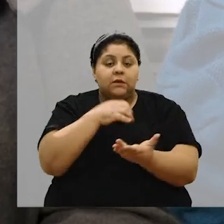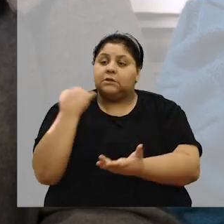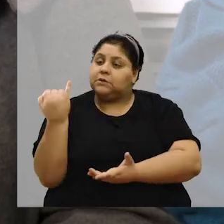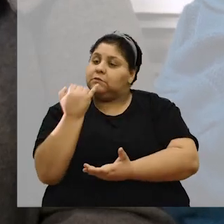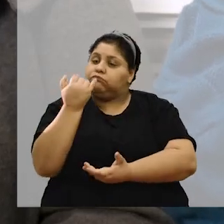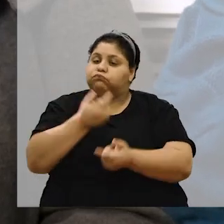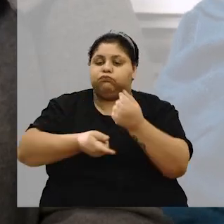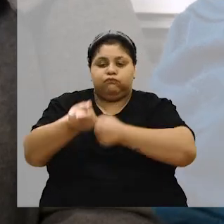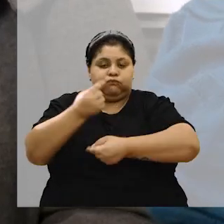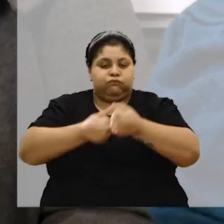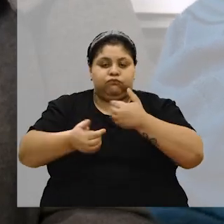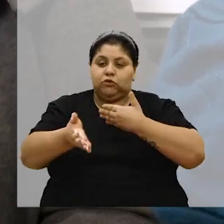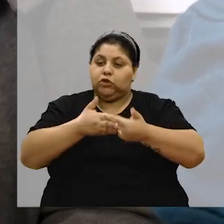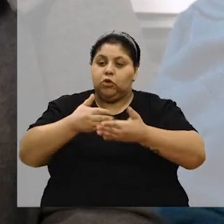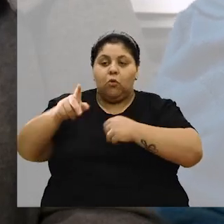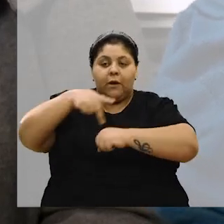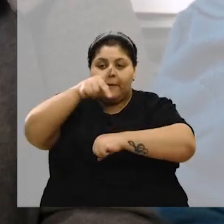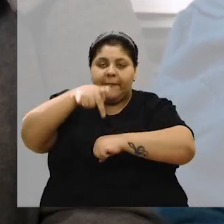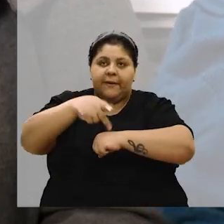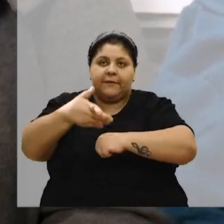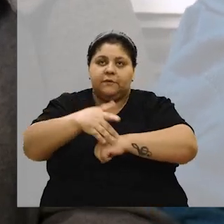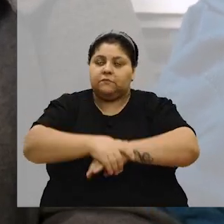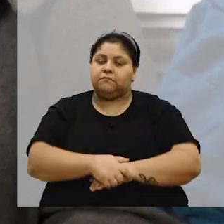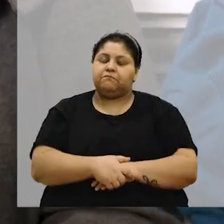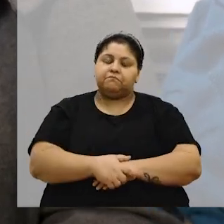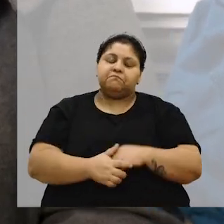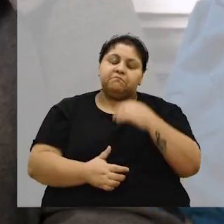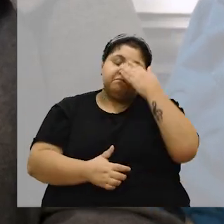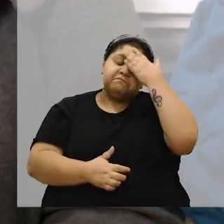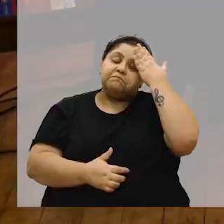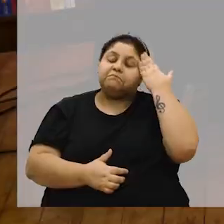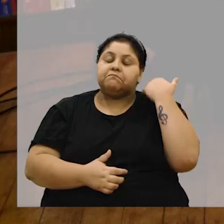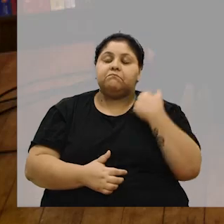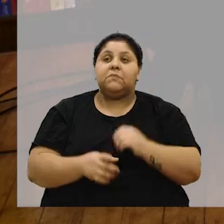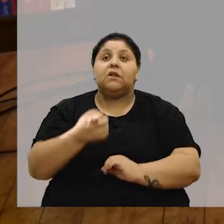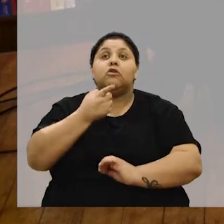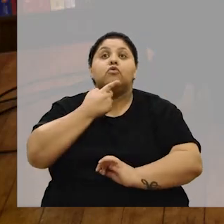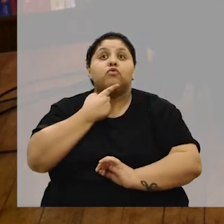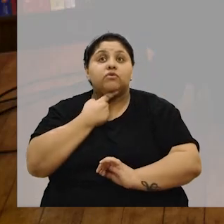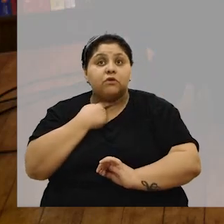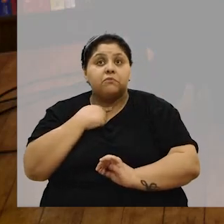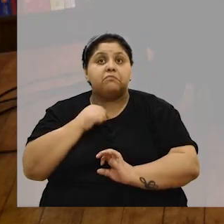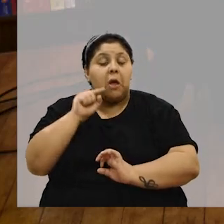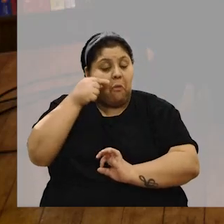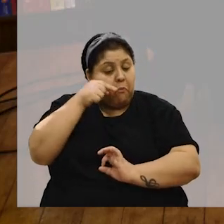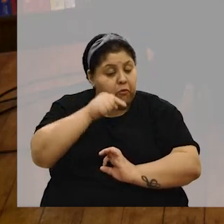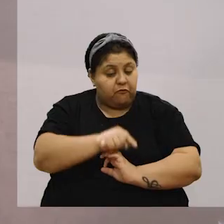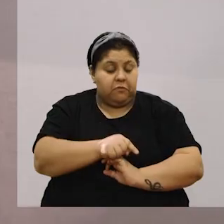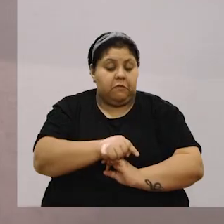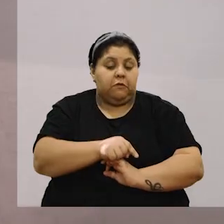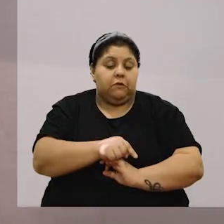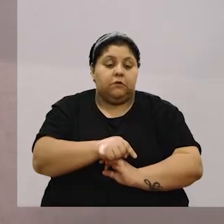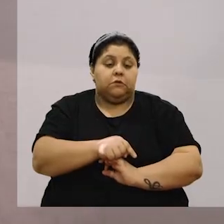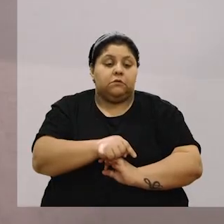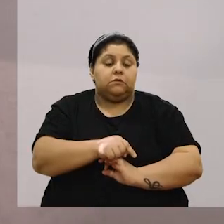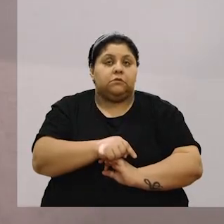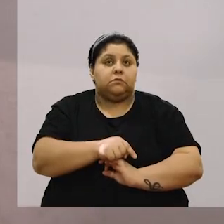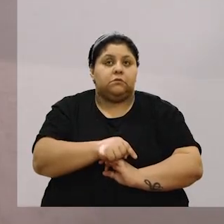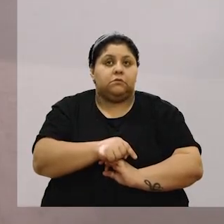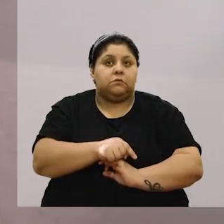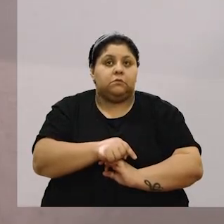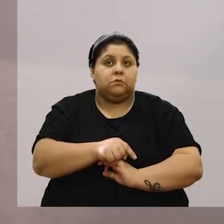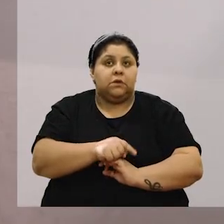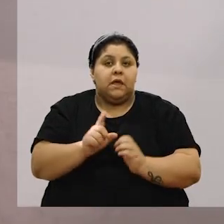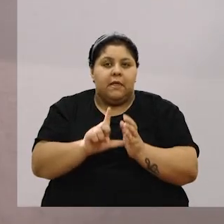único livro. Isso é fundamental para a economia de qualquer país. Eu gostaria de até... Nós vamos aprofundar